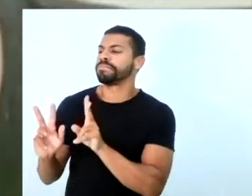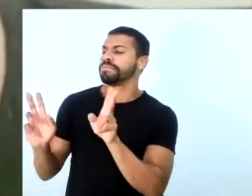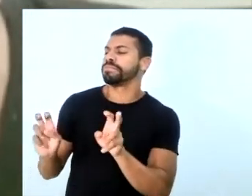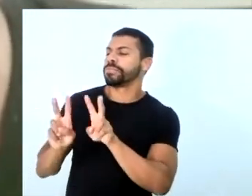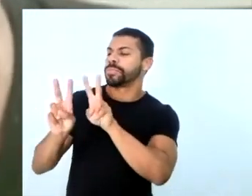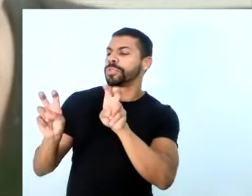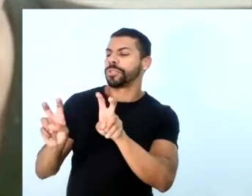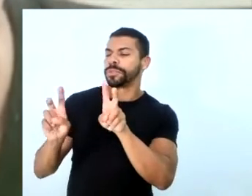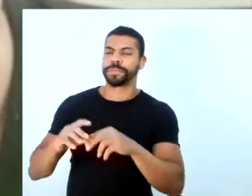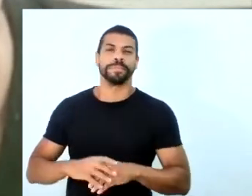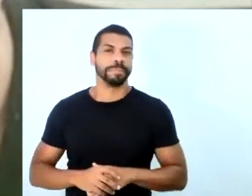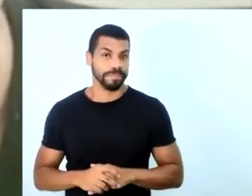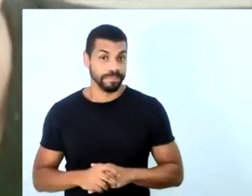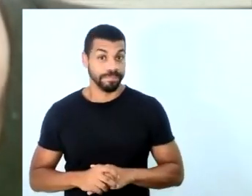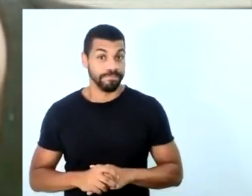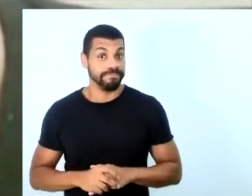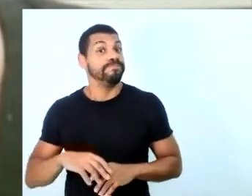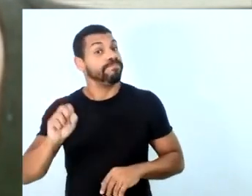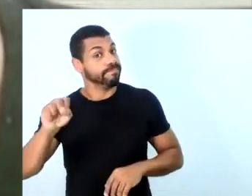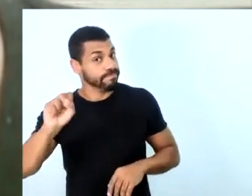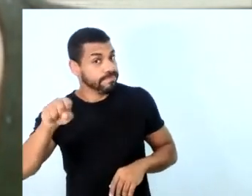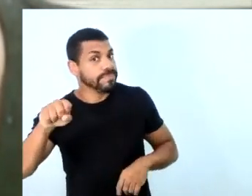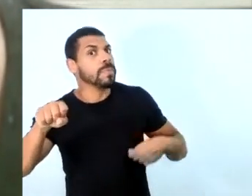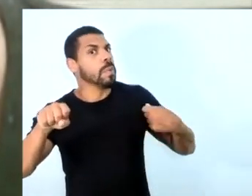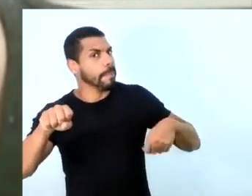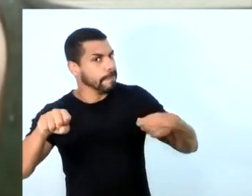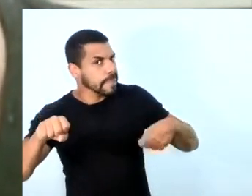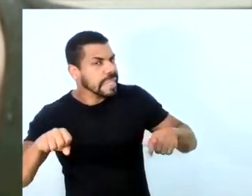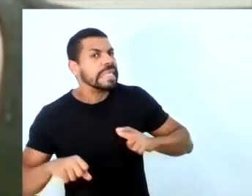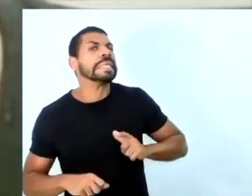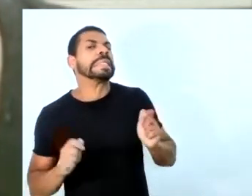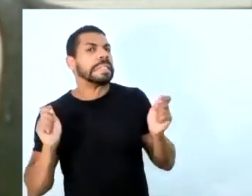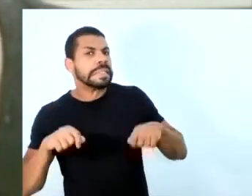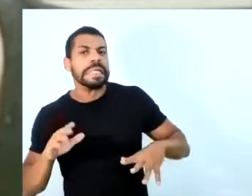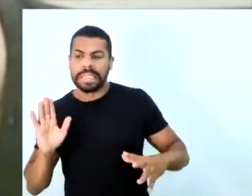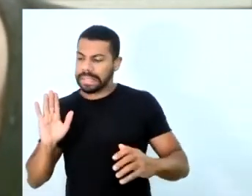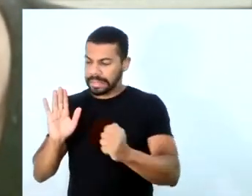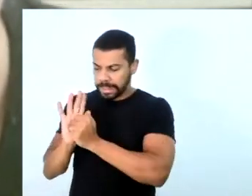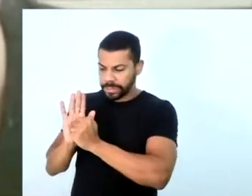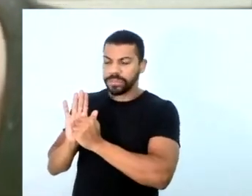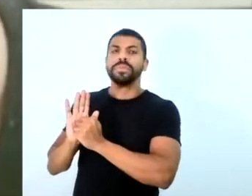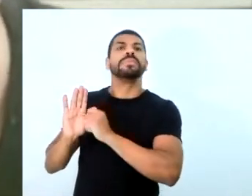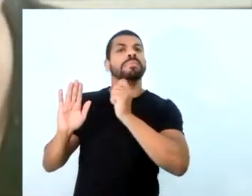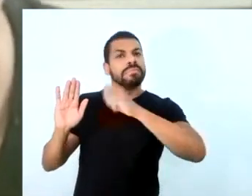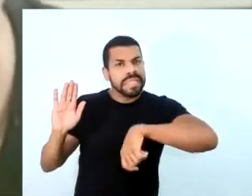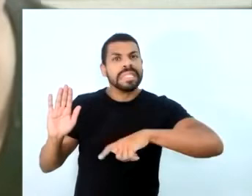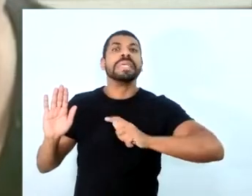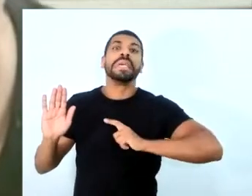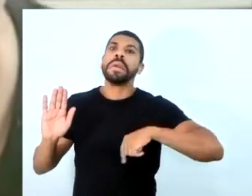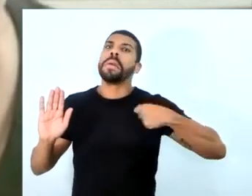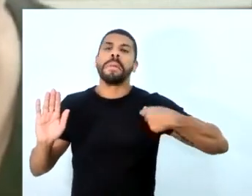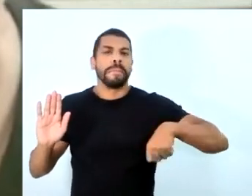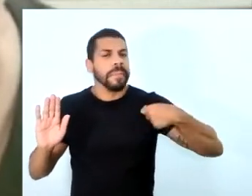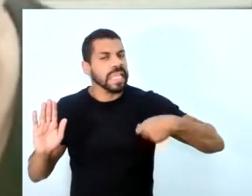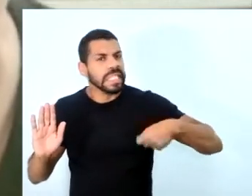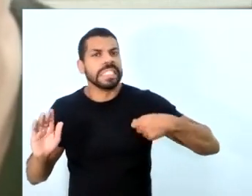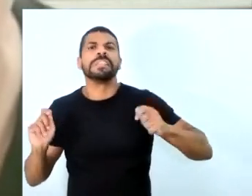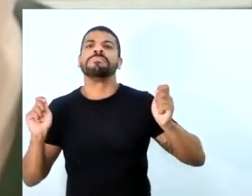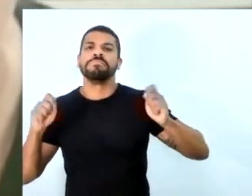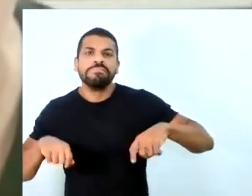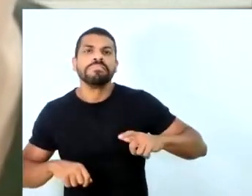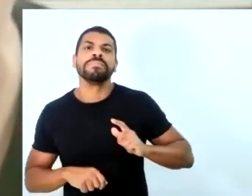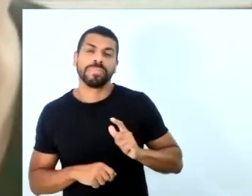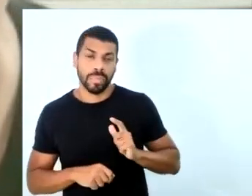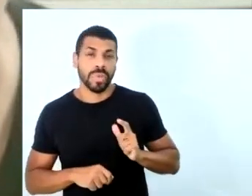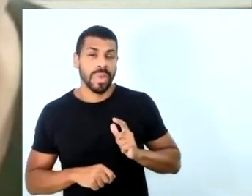etc.? Eu acho fundamental. Eu acho que tem que ter cota em edital, sim. Eu acho fundamental. Acho que tem que ter, é